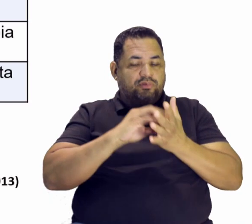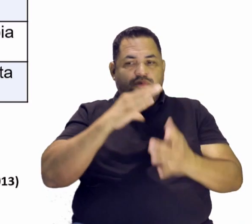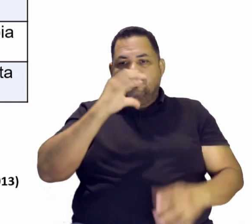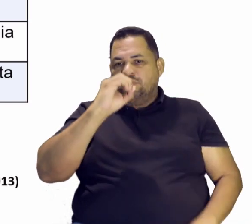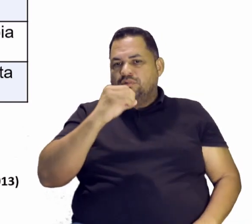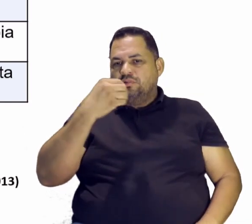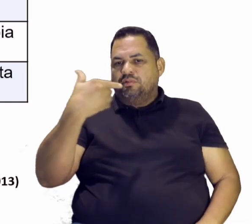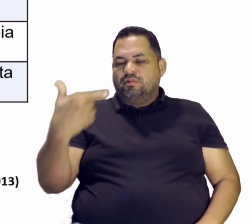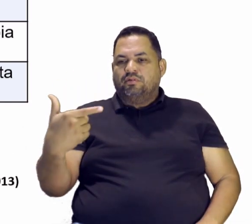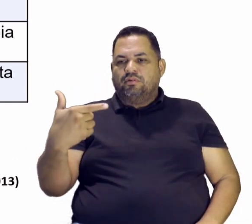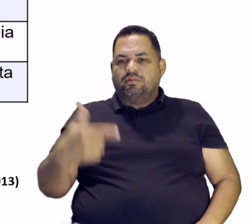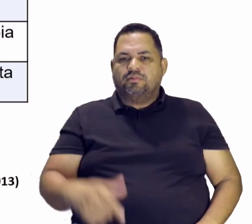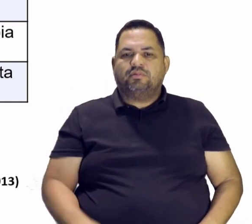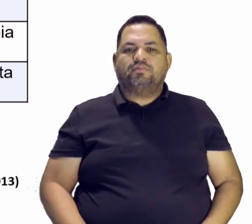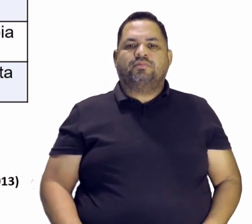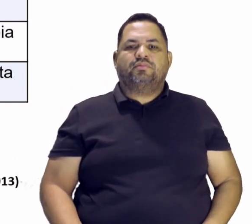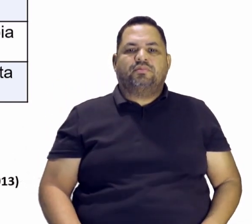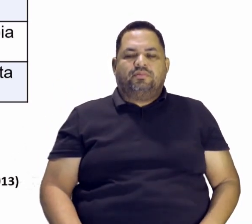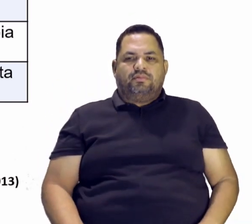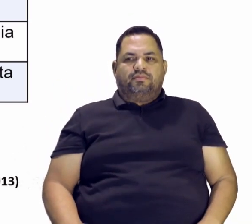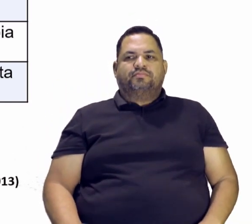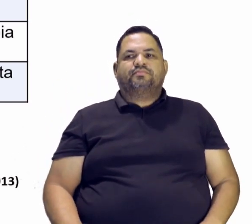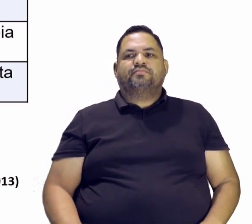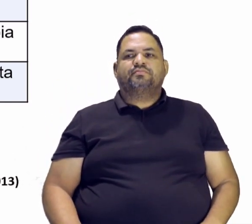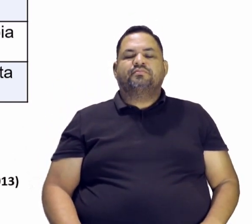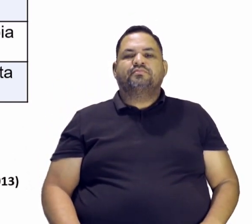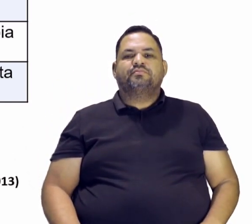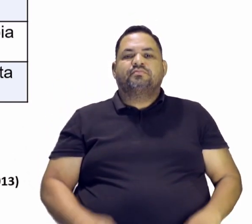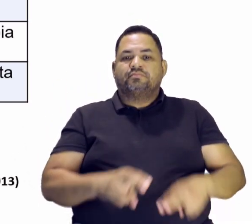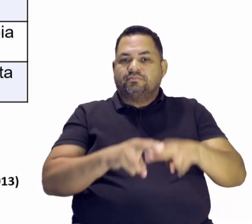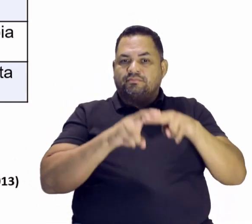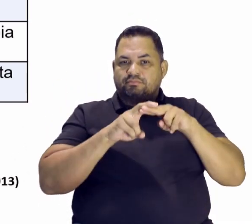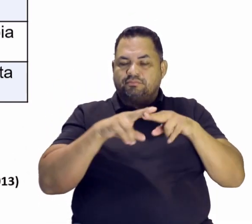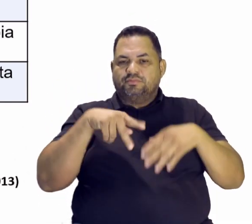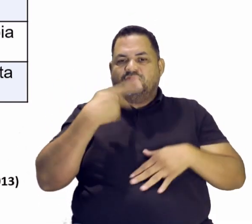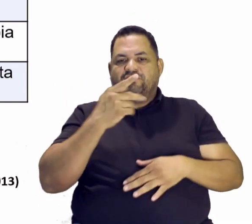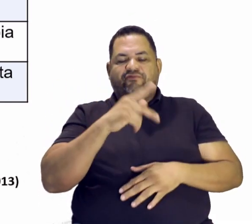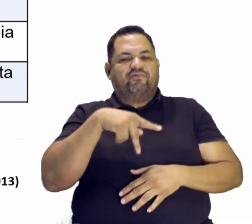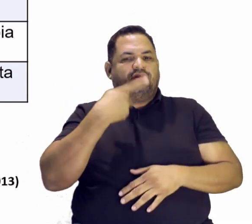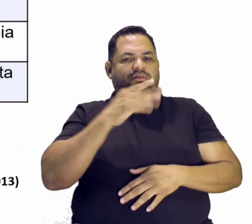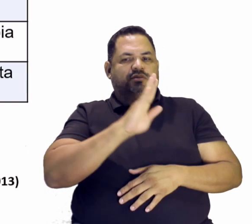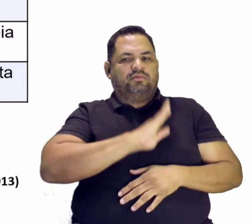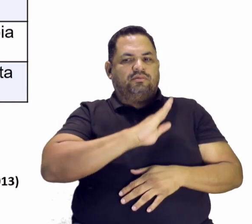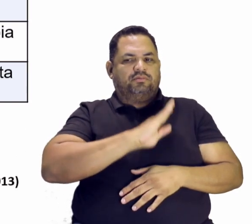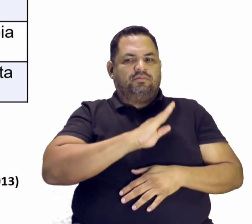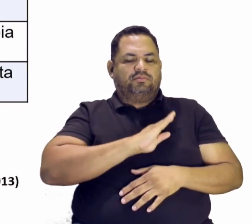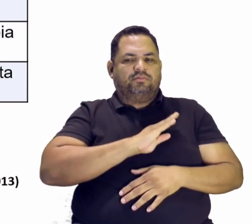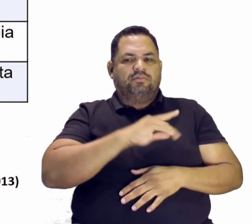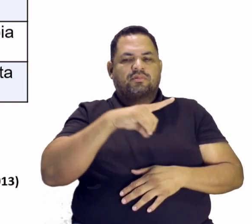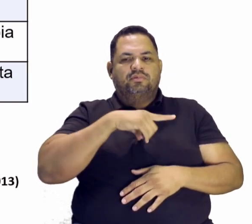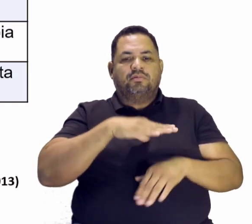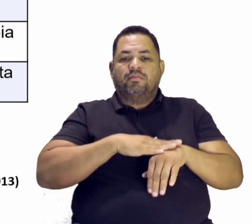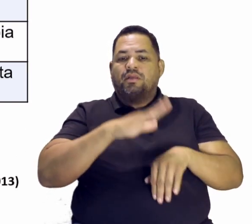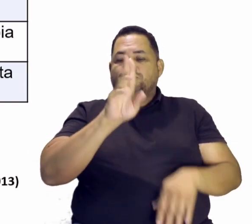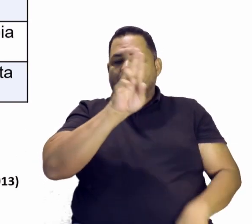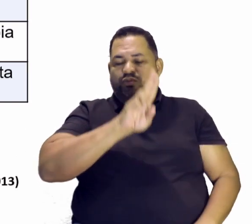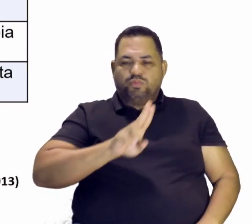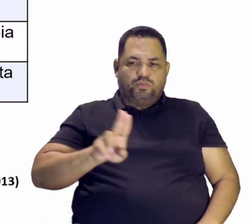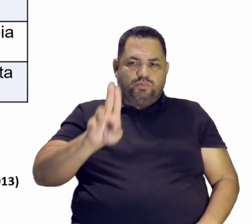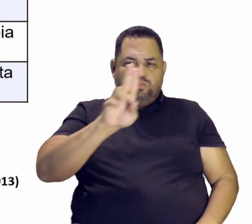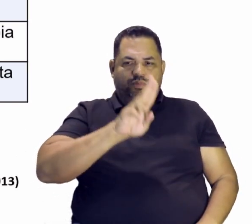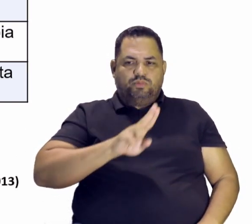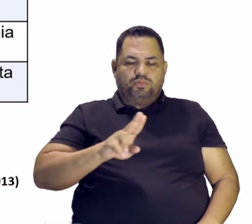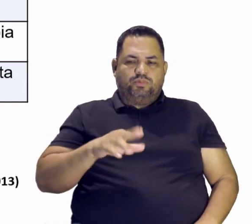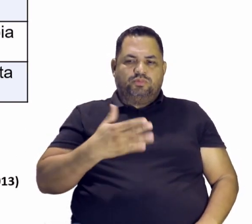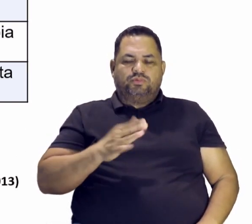Anaeróbio sem, aeróbio com. Por isso que eu falei do cardio, que eu tenho mais utilização da demanda